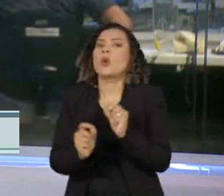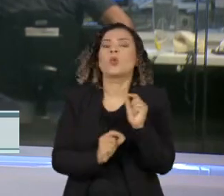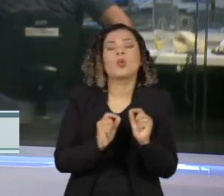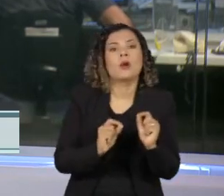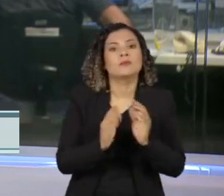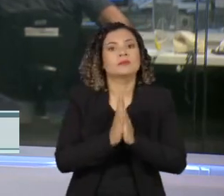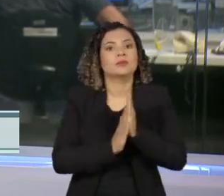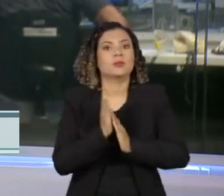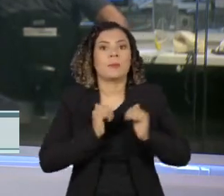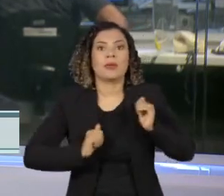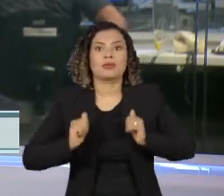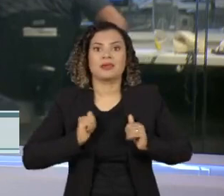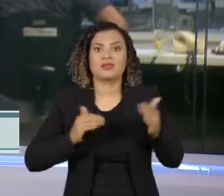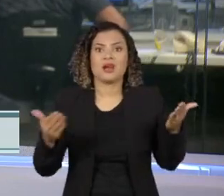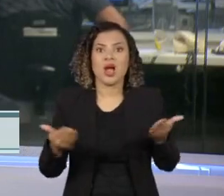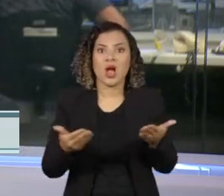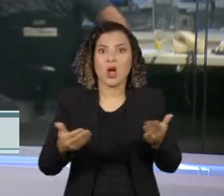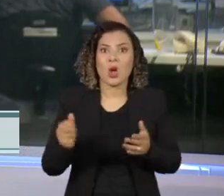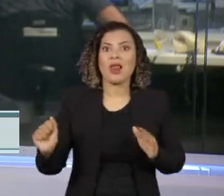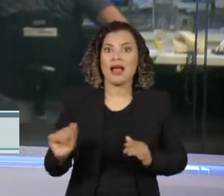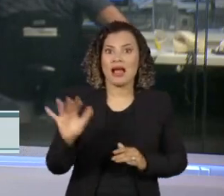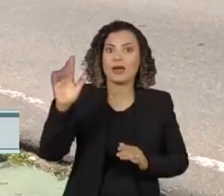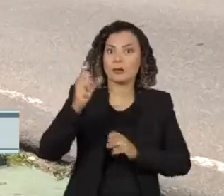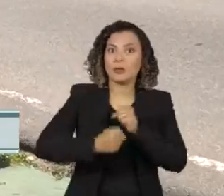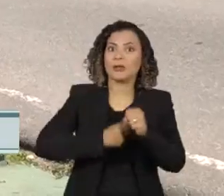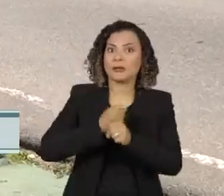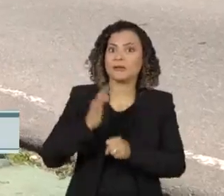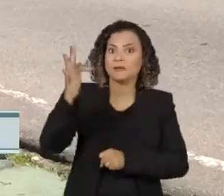a expectativa de alta na tarifa para o próximo ano.